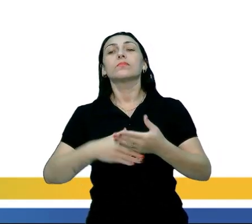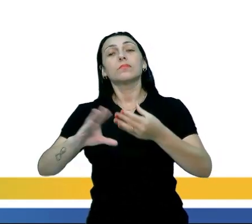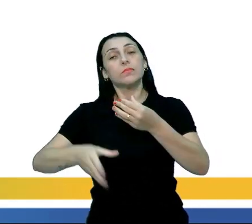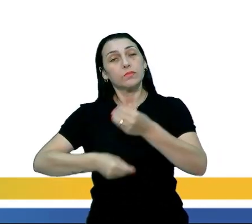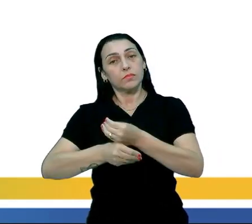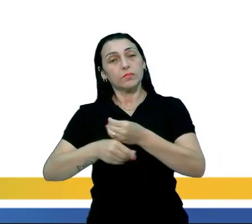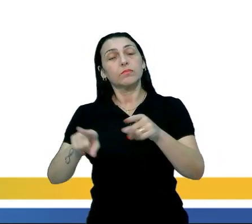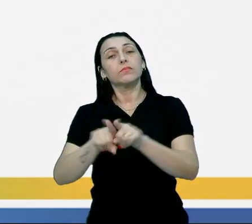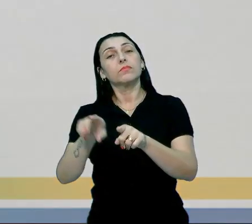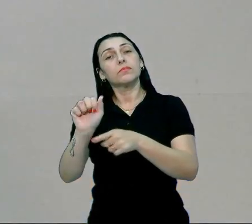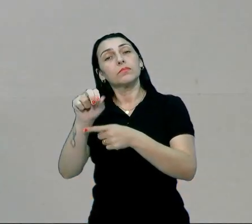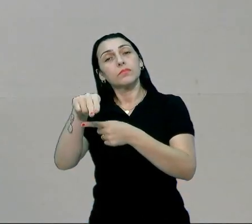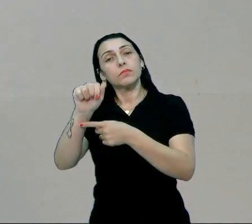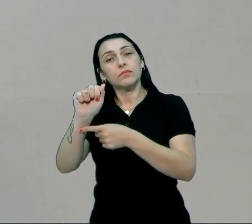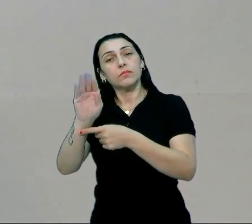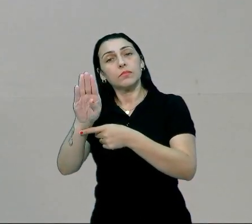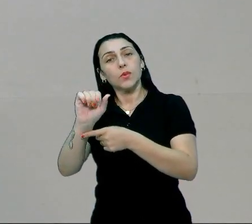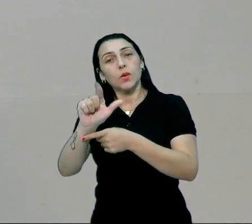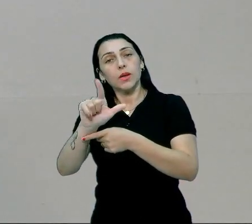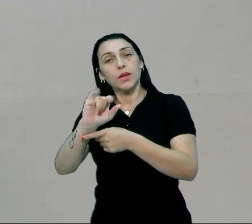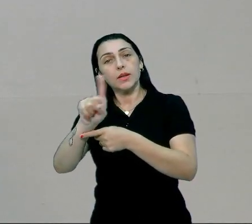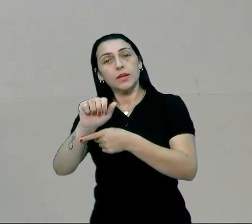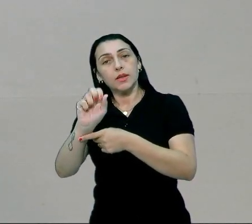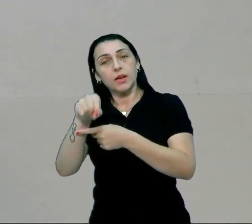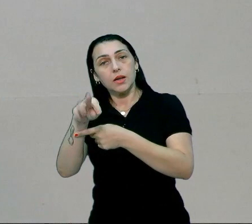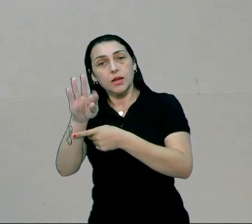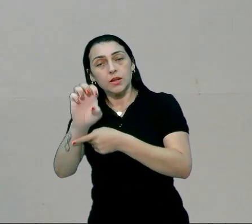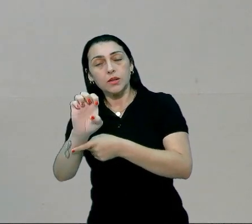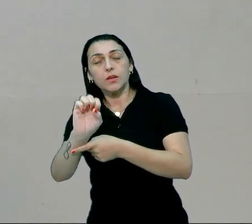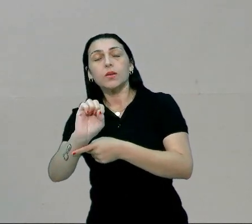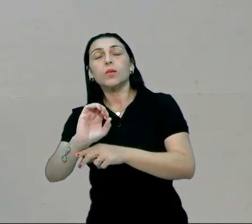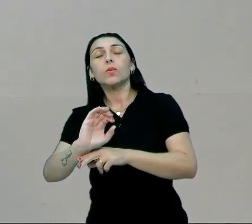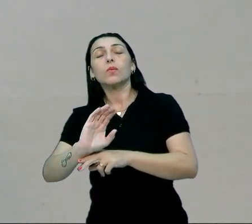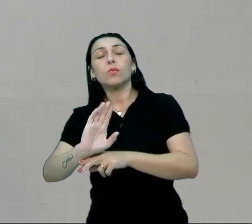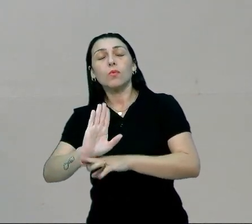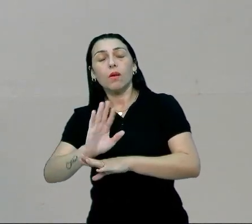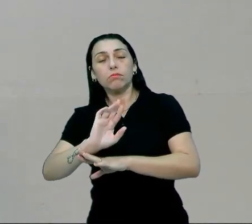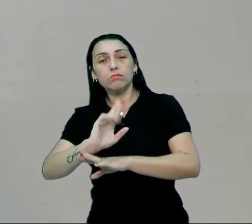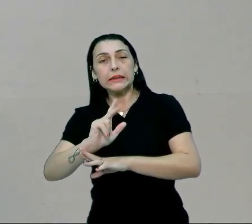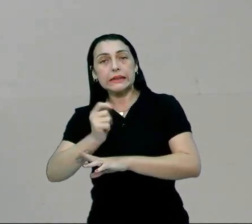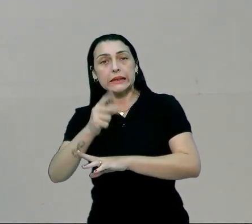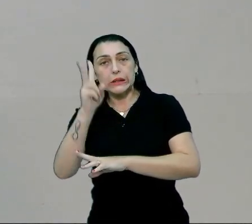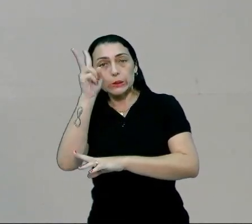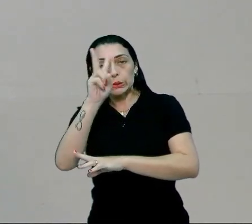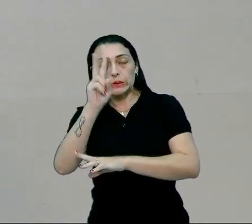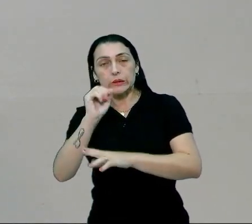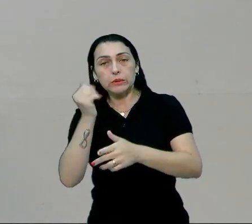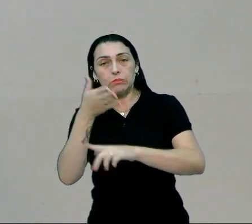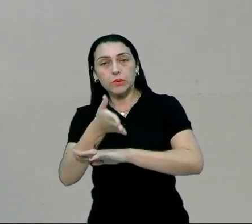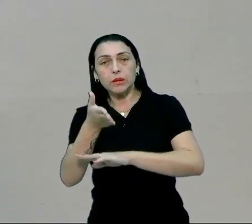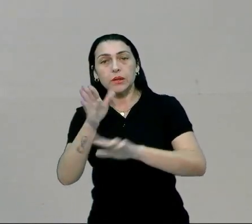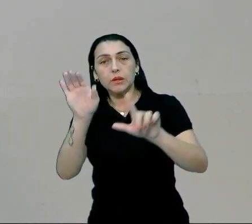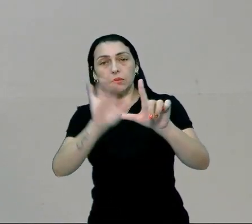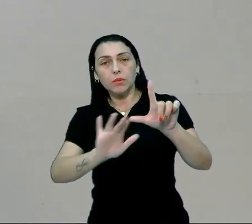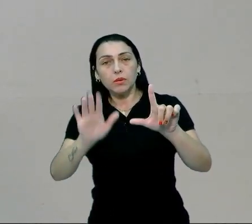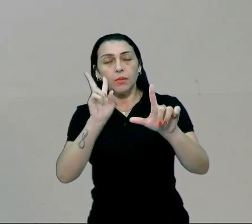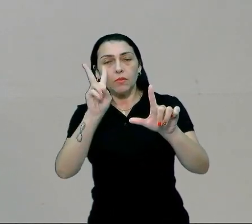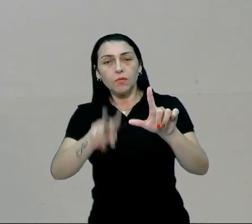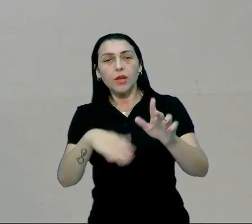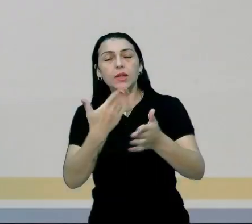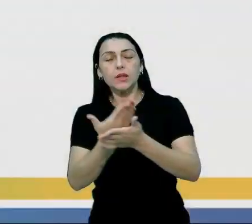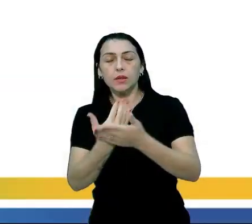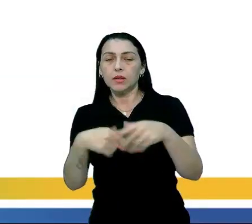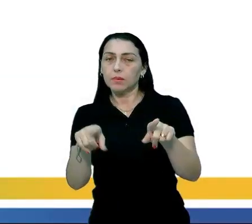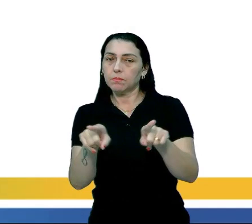e anabolizantes, que a gente já viu qual seria a distinção, se você não lembra, acessa a plataforma para rever essa aula e